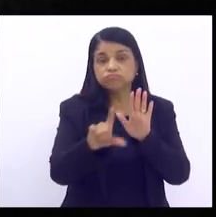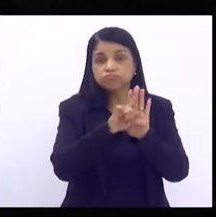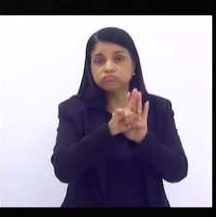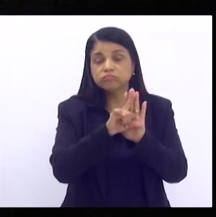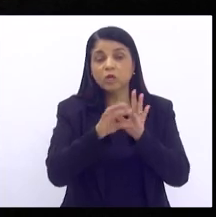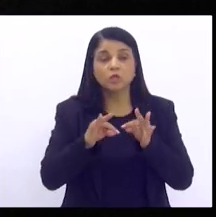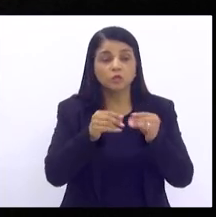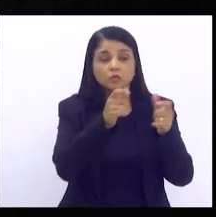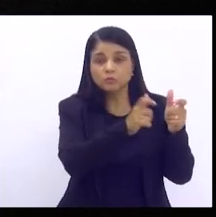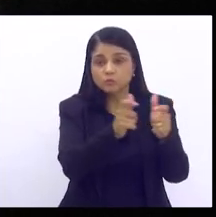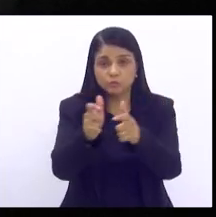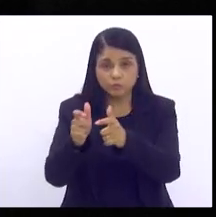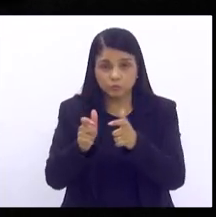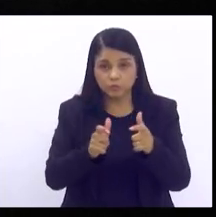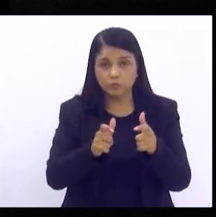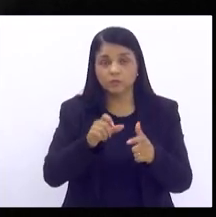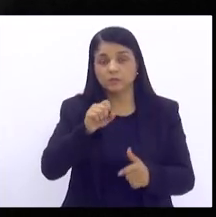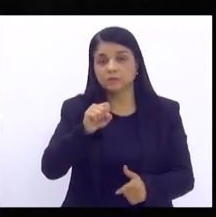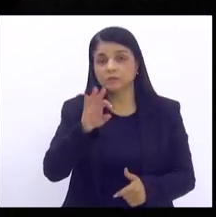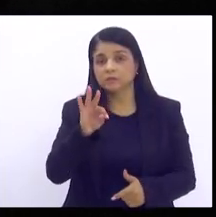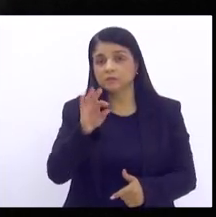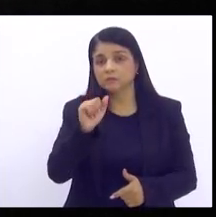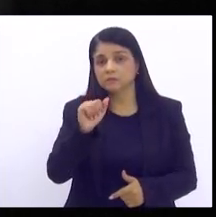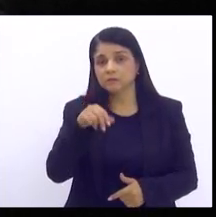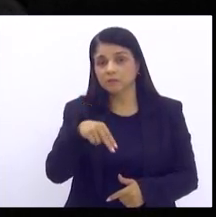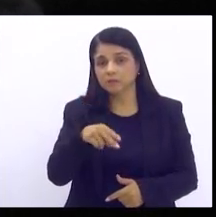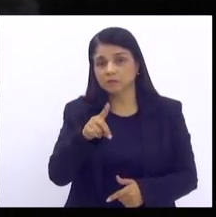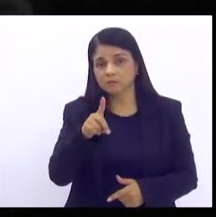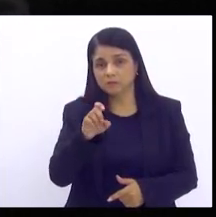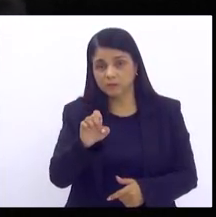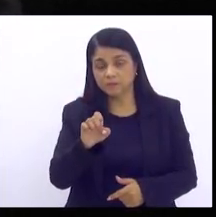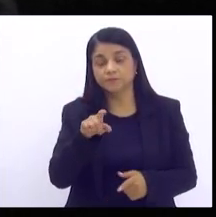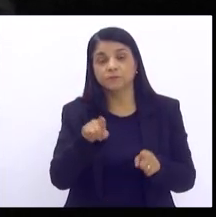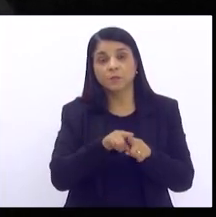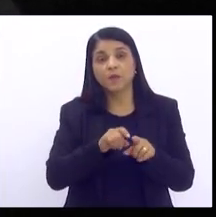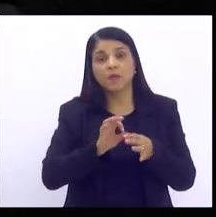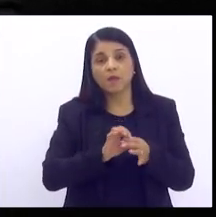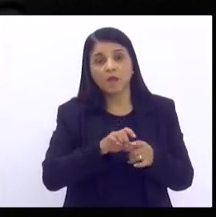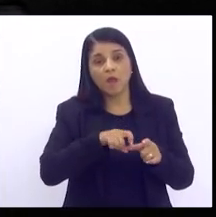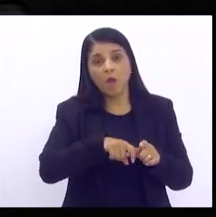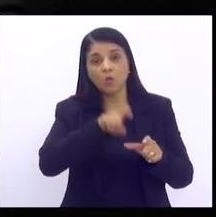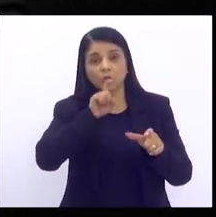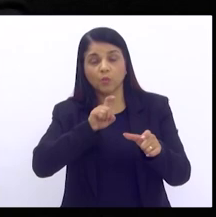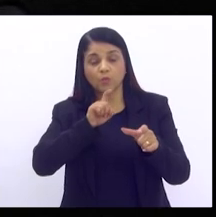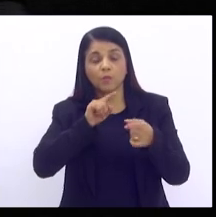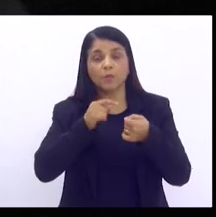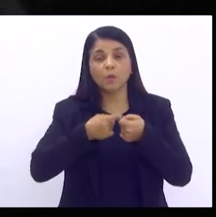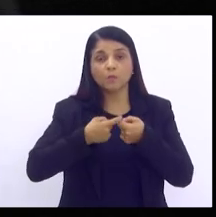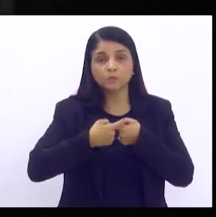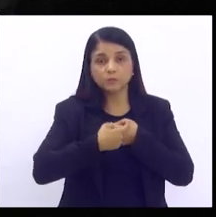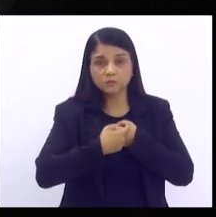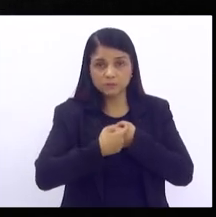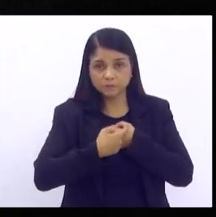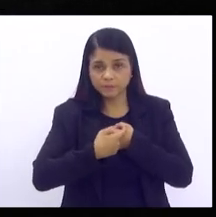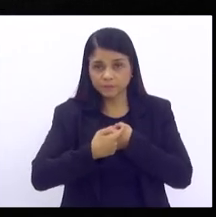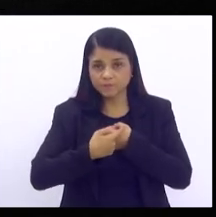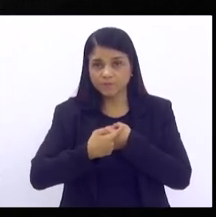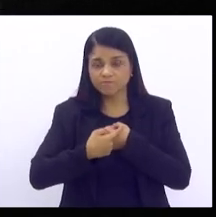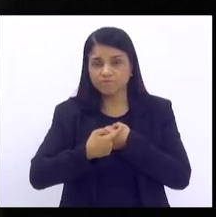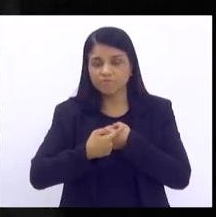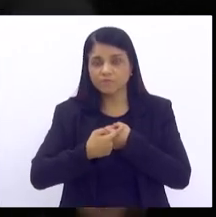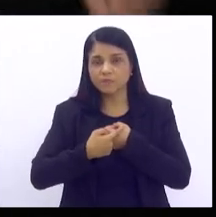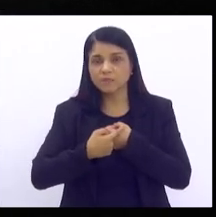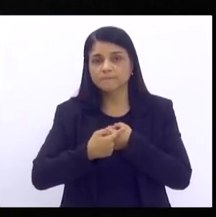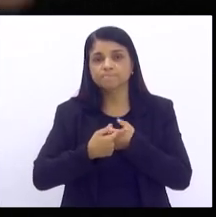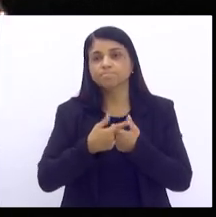estandes de tiros e dar legalidade e autonomia também os municípios a não ter